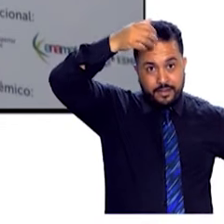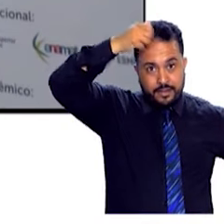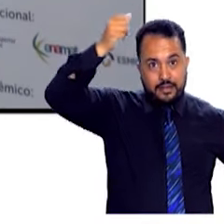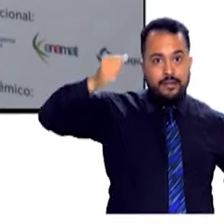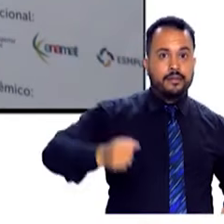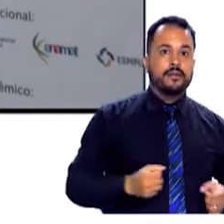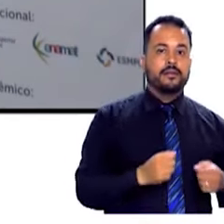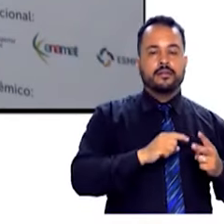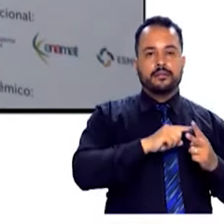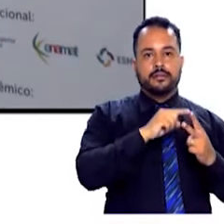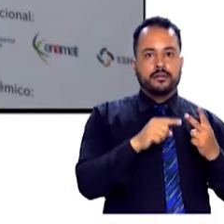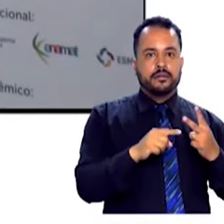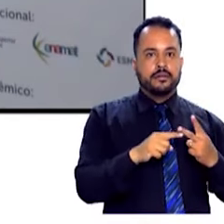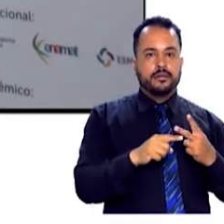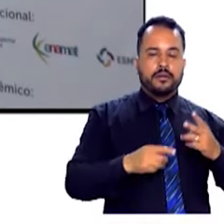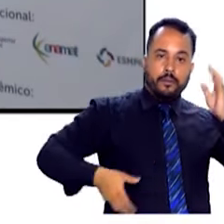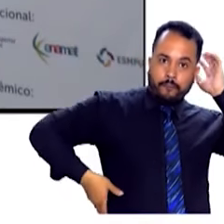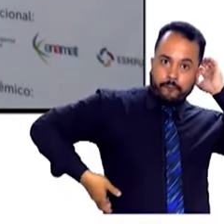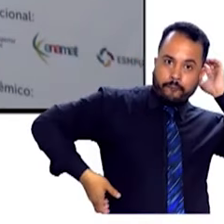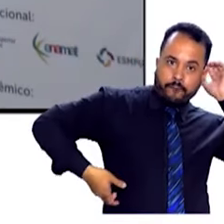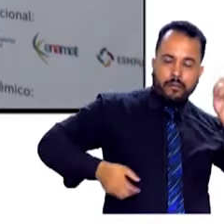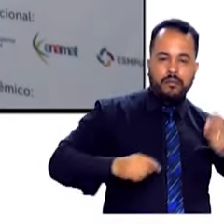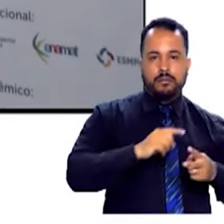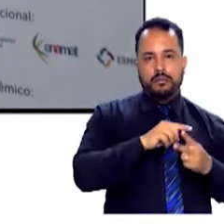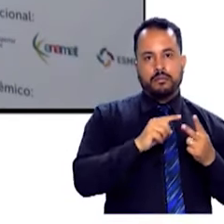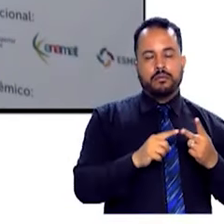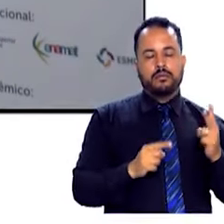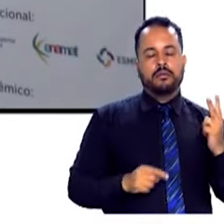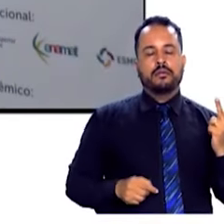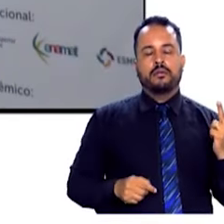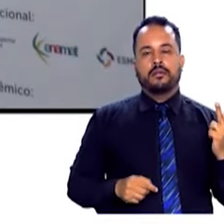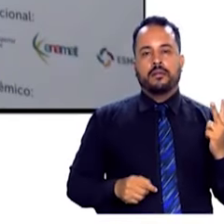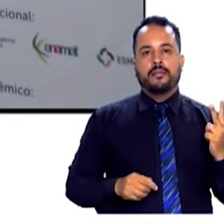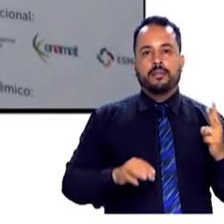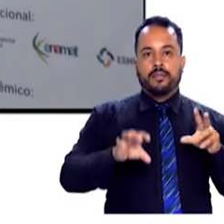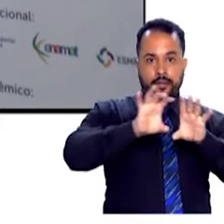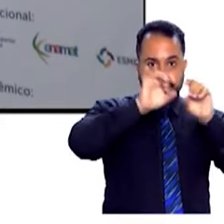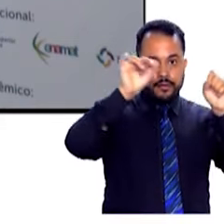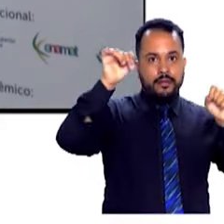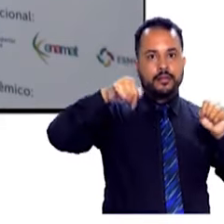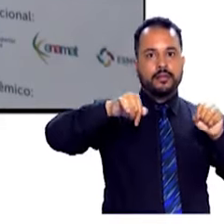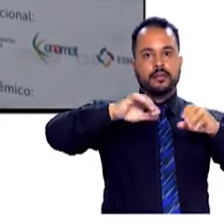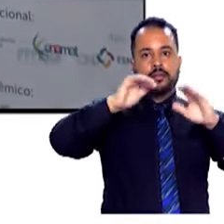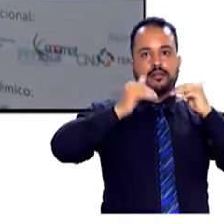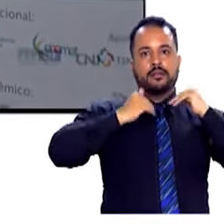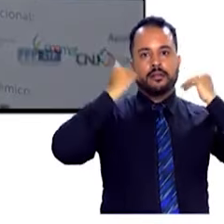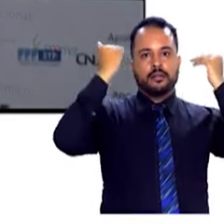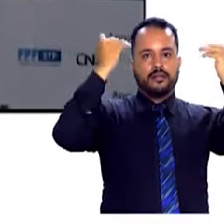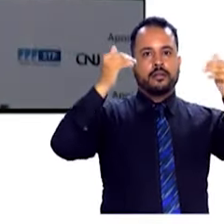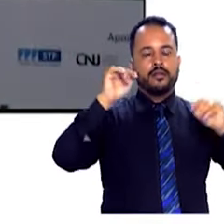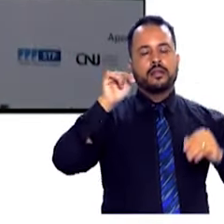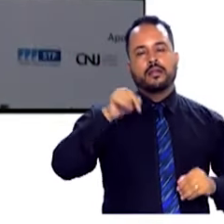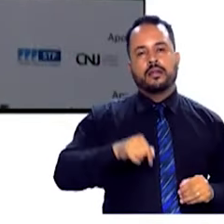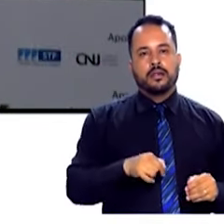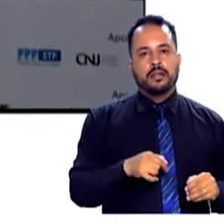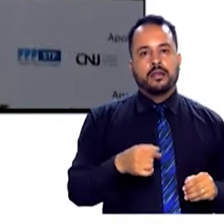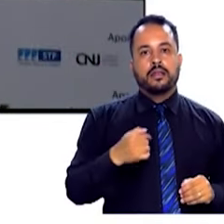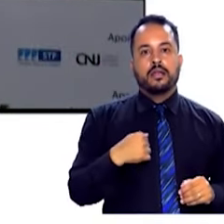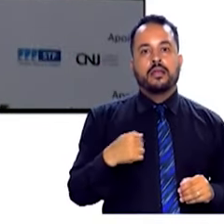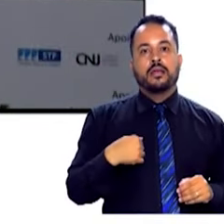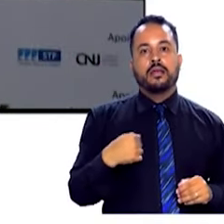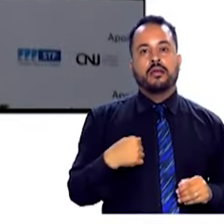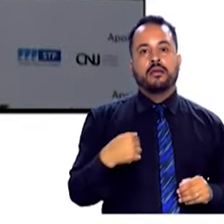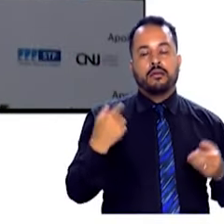chimpanzé aqui num Tribunal Superior eu não estou